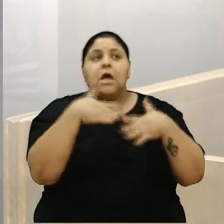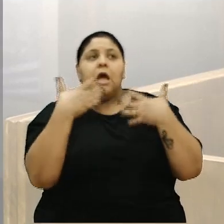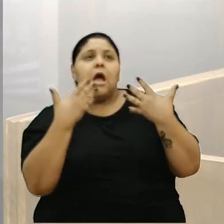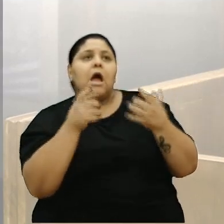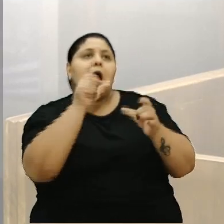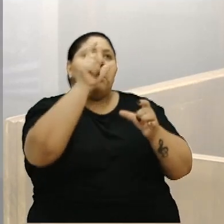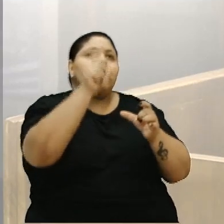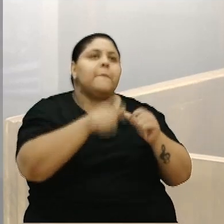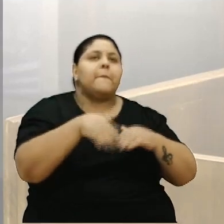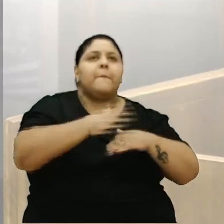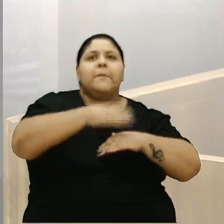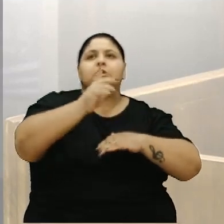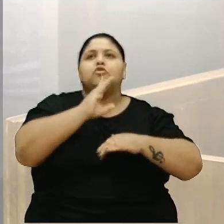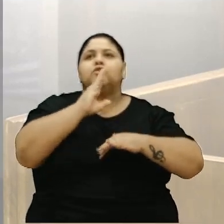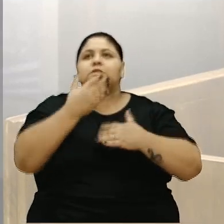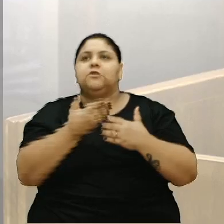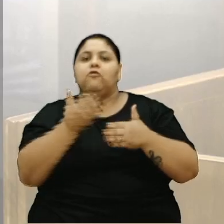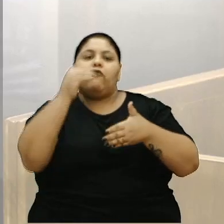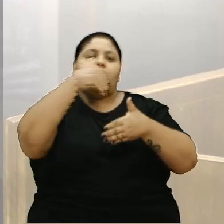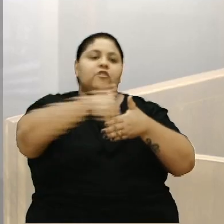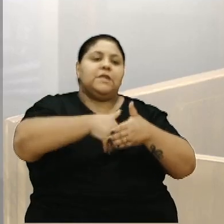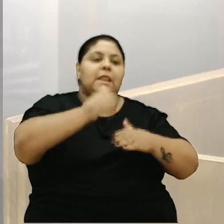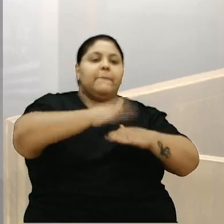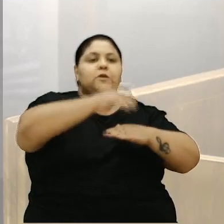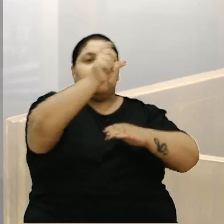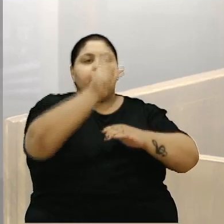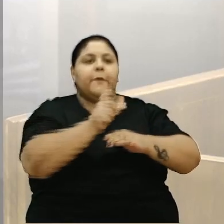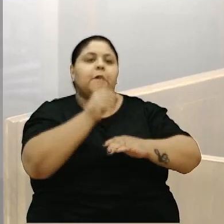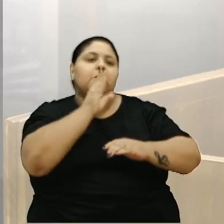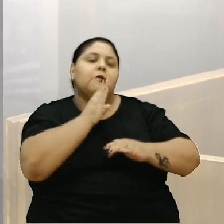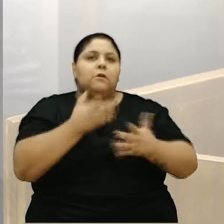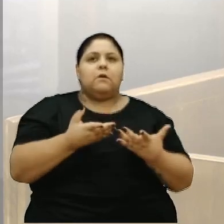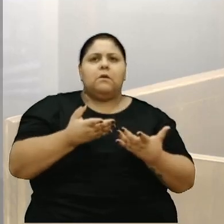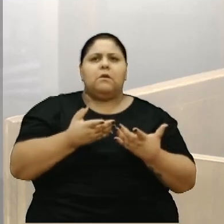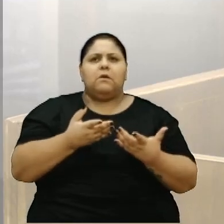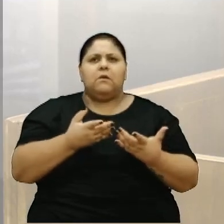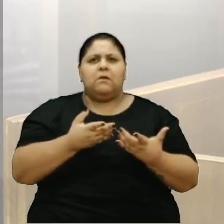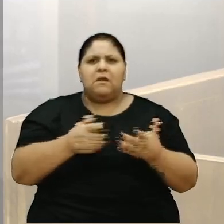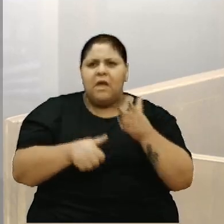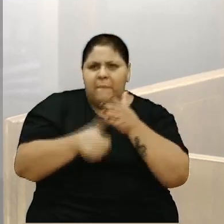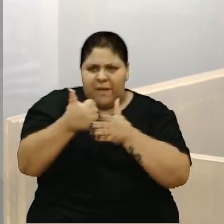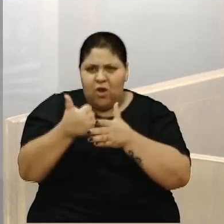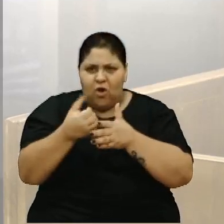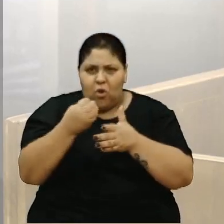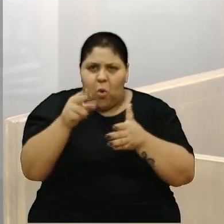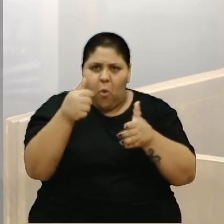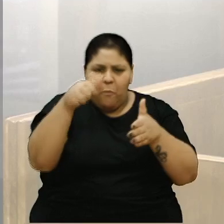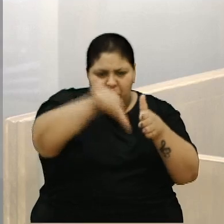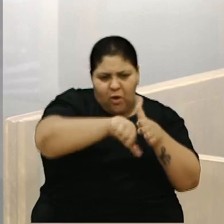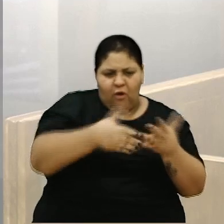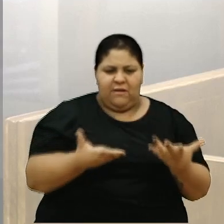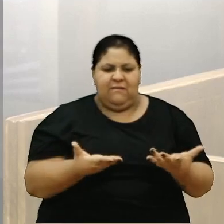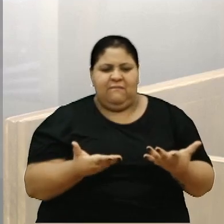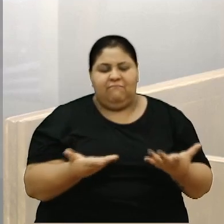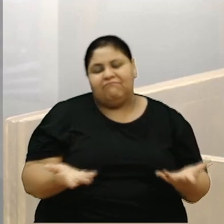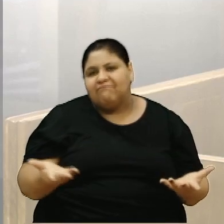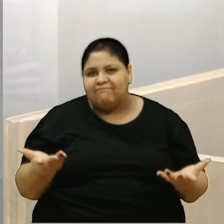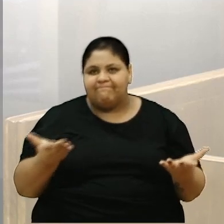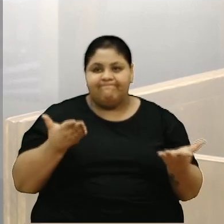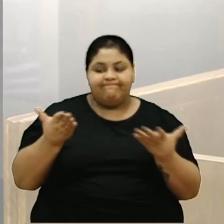mais conhecido que o outro, eu vou votar no mais conhecido. Mas o mais conhecido é melhor ou é pior do que o que conhece menos?